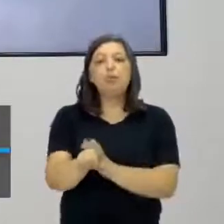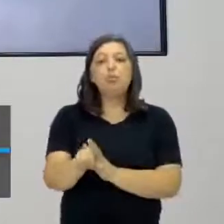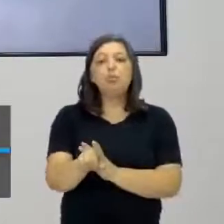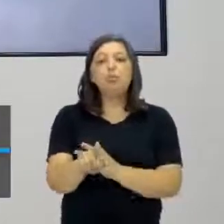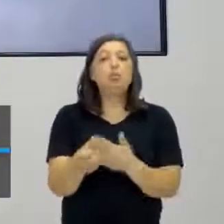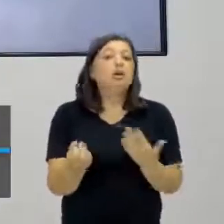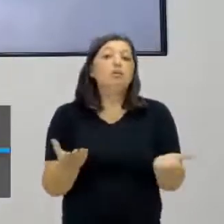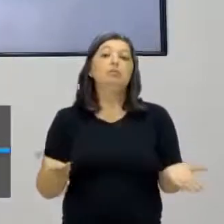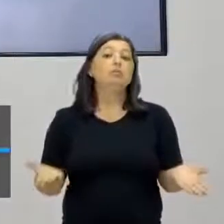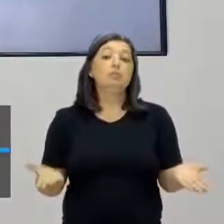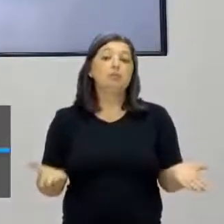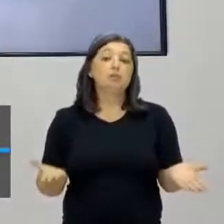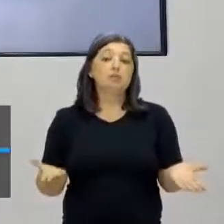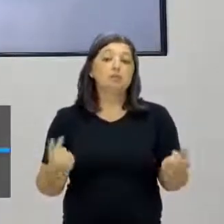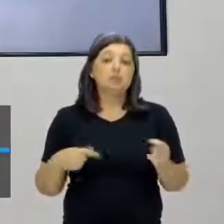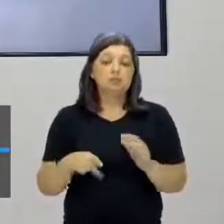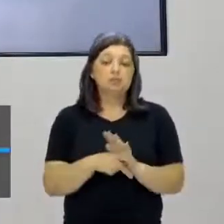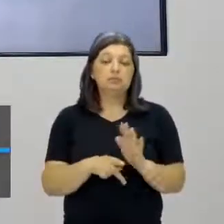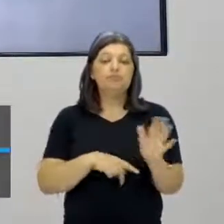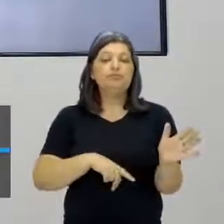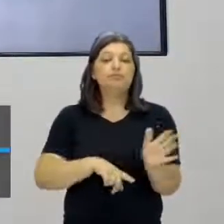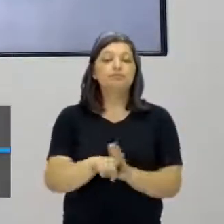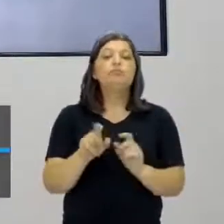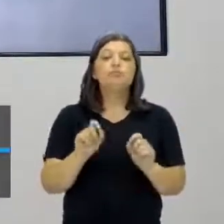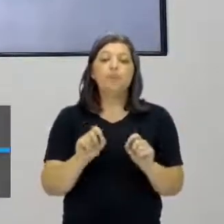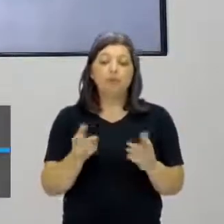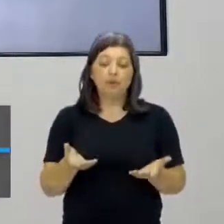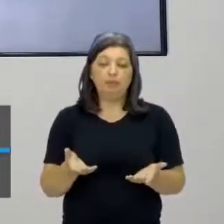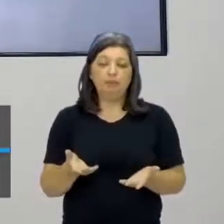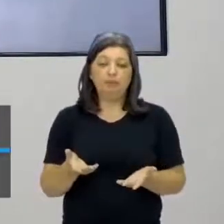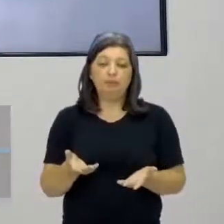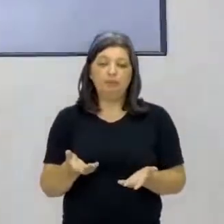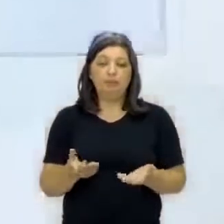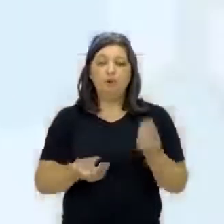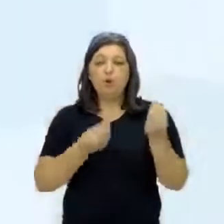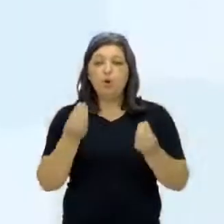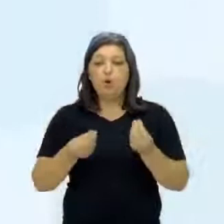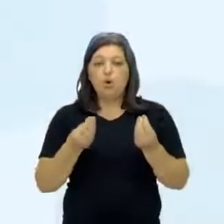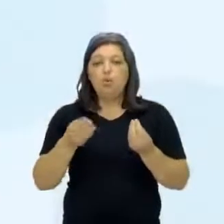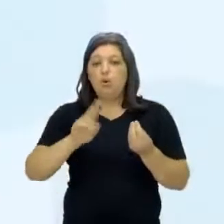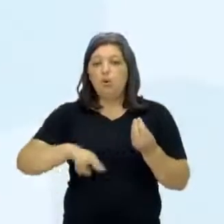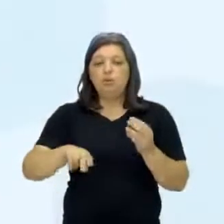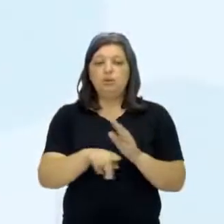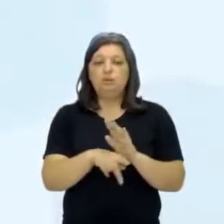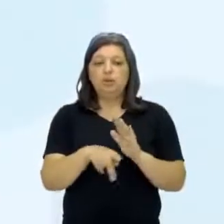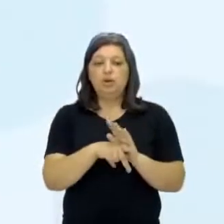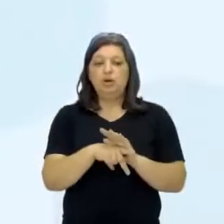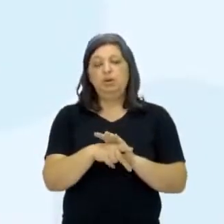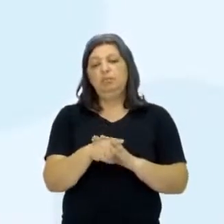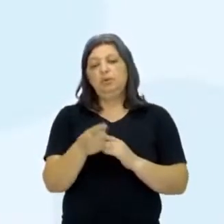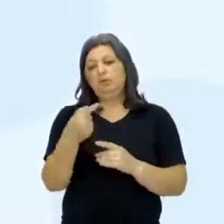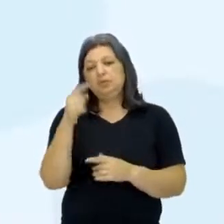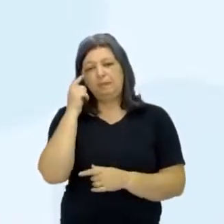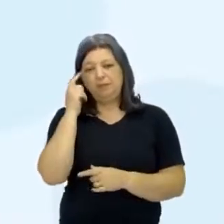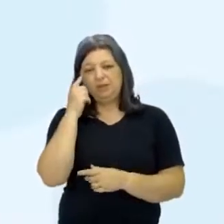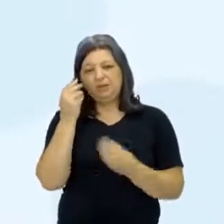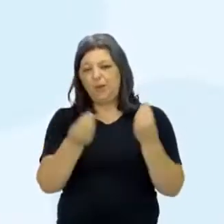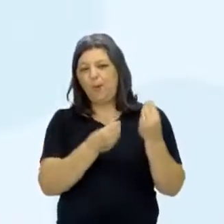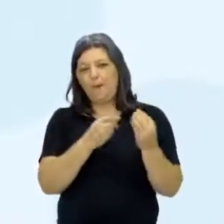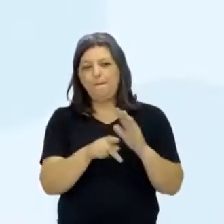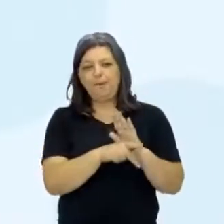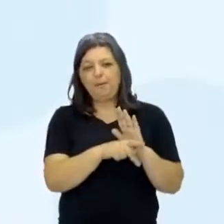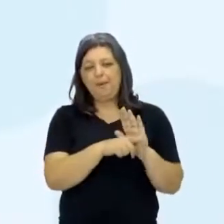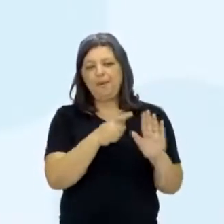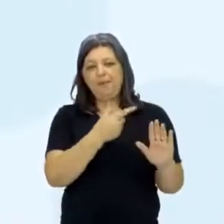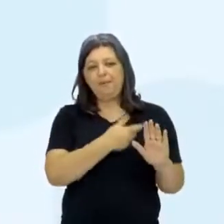meme. Mas então, o questionamento é esse. O questionamento é sobre o quê? Como o uso desse meme que você pensou ou pensaria elaborar a partir